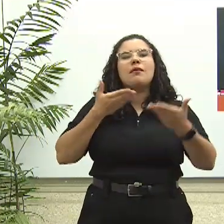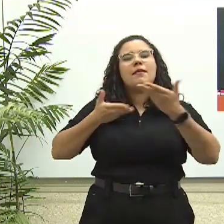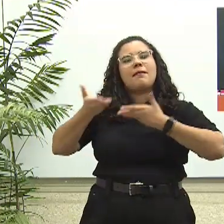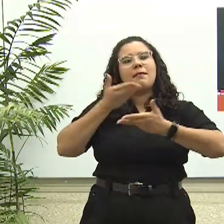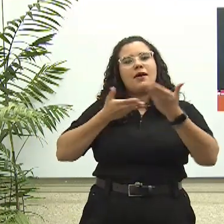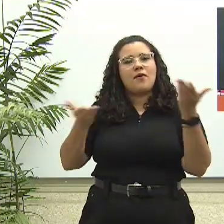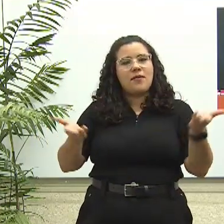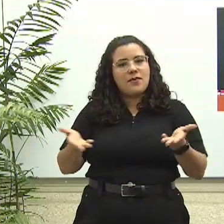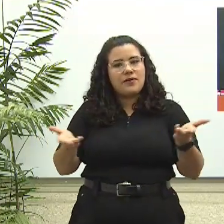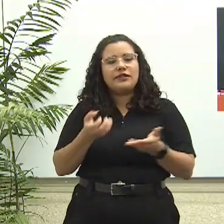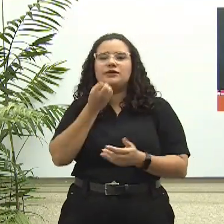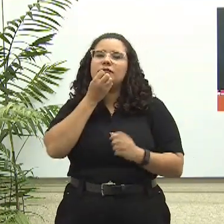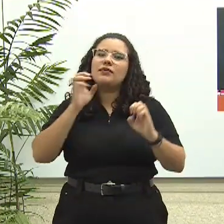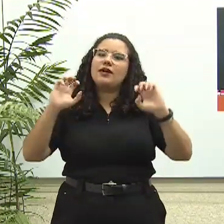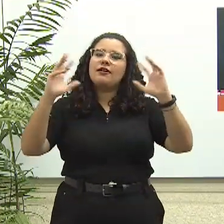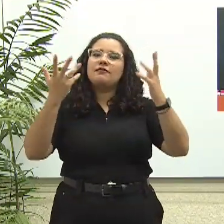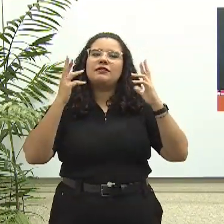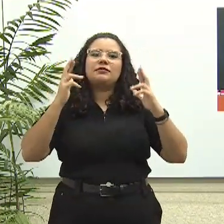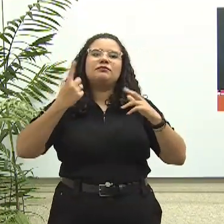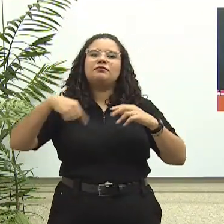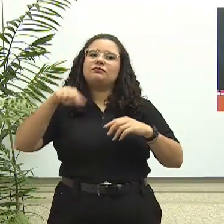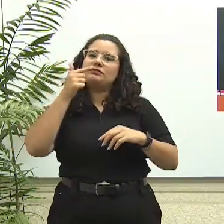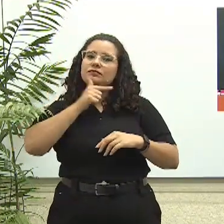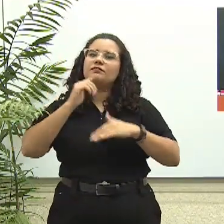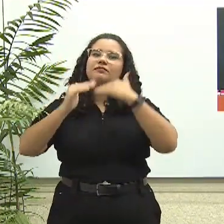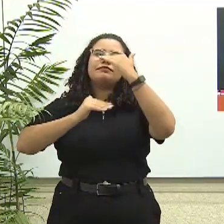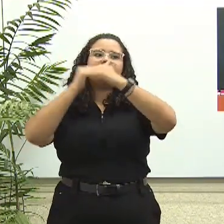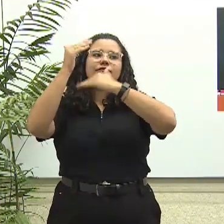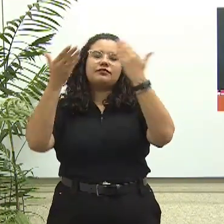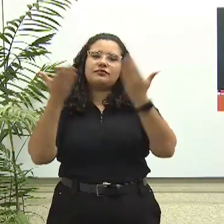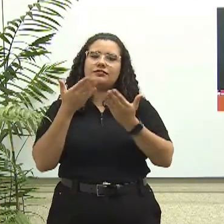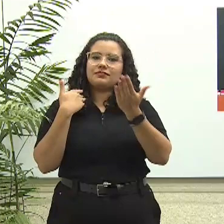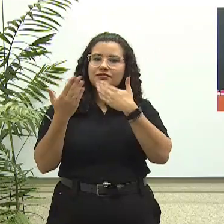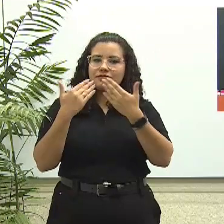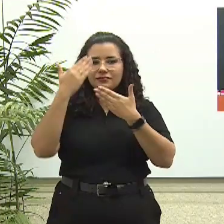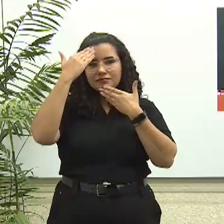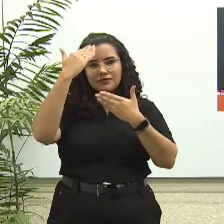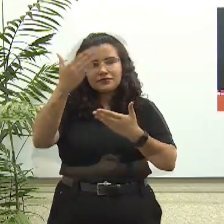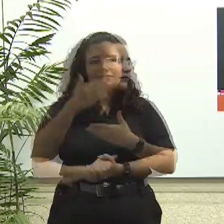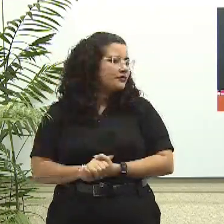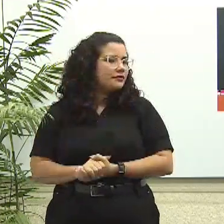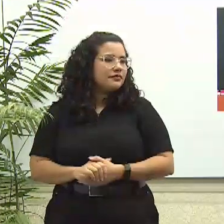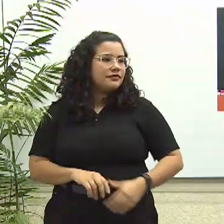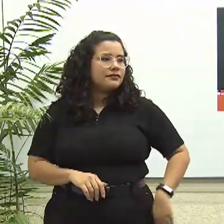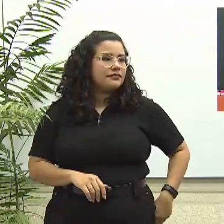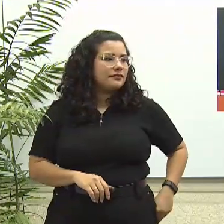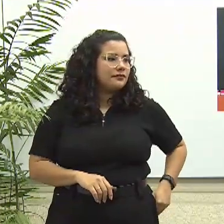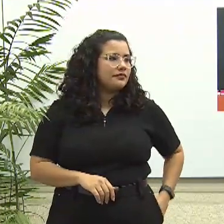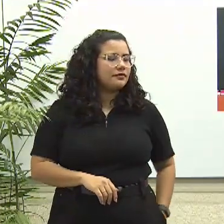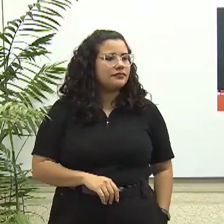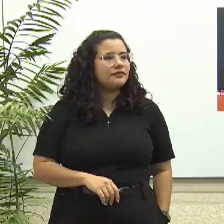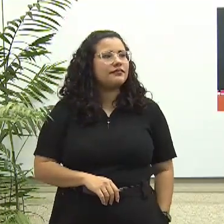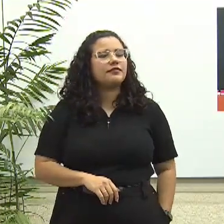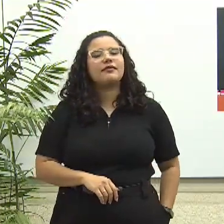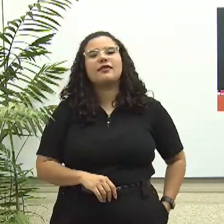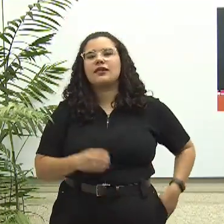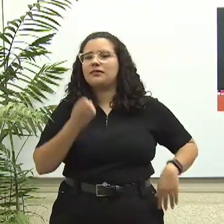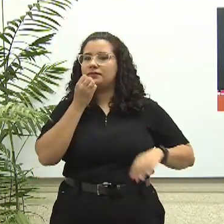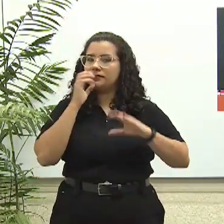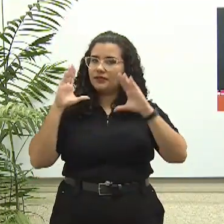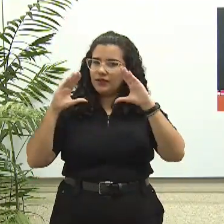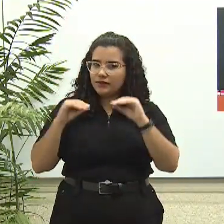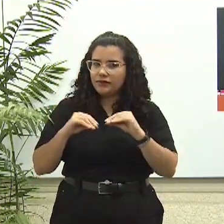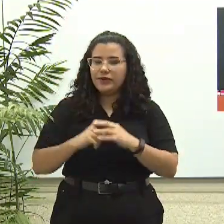evento que nós possamos sair daqui engrandecidos com essa conversa de hoje Obrigada boa